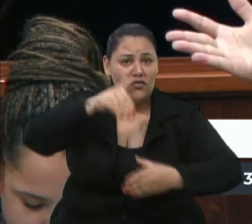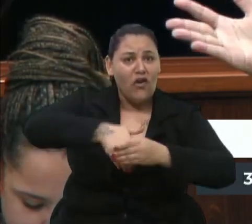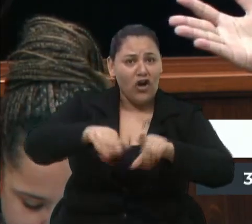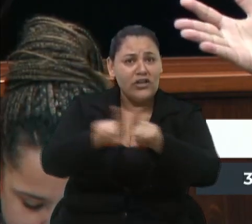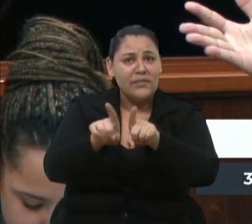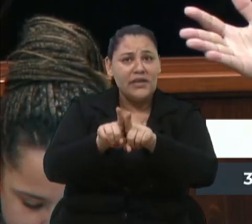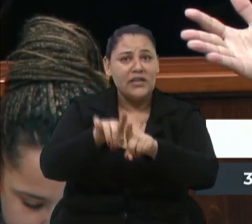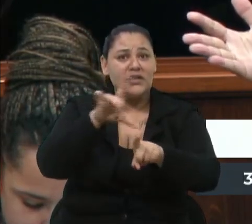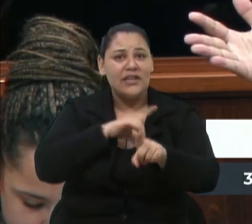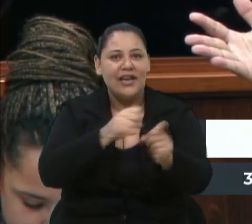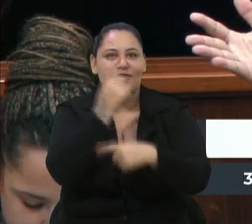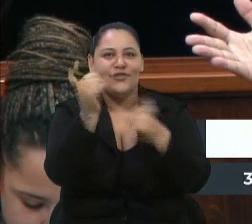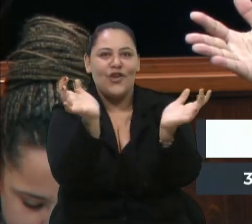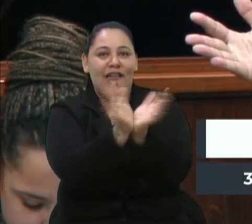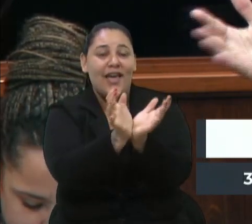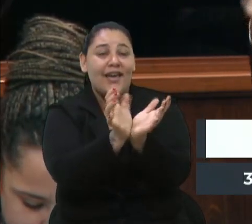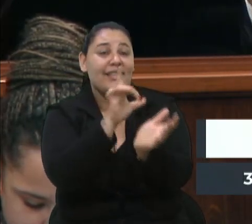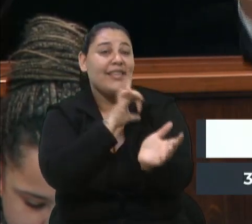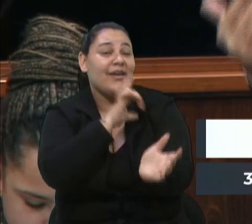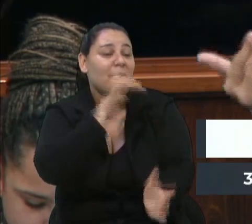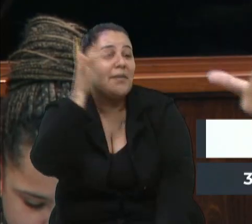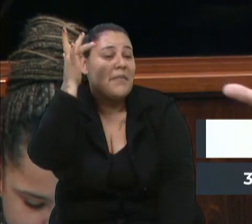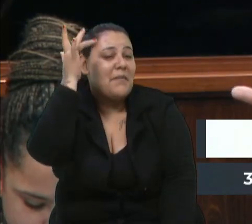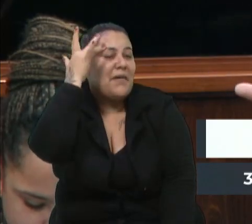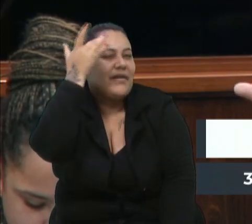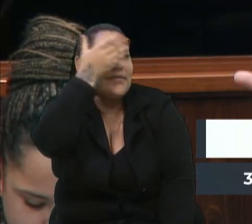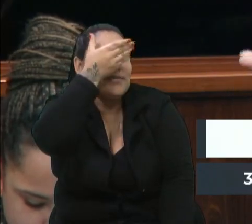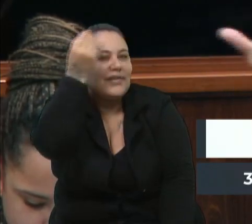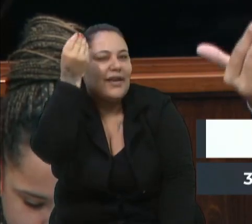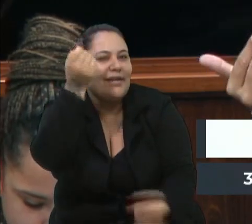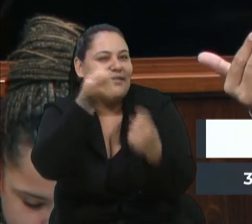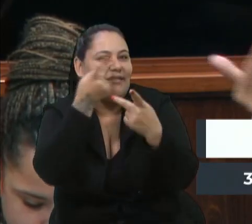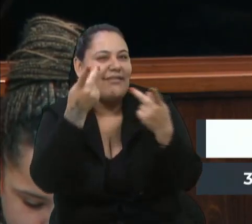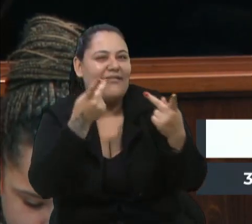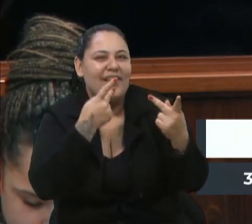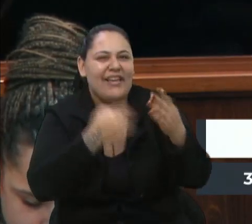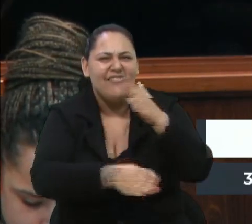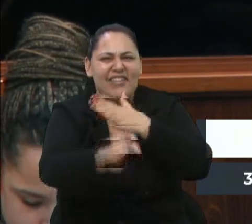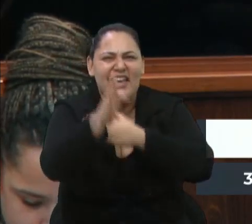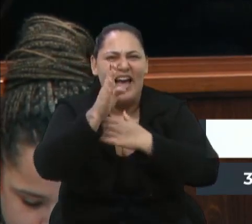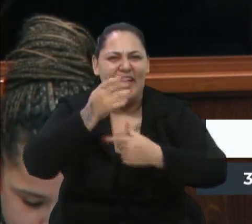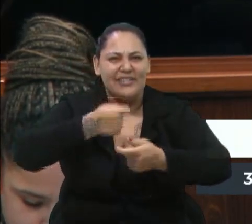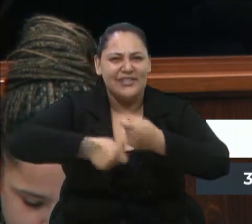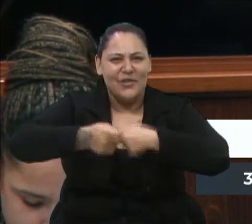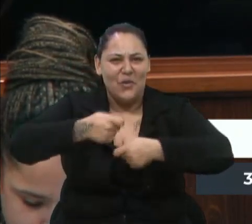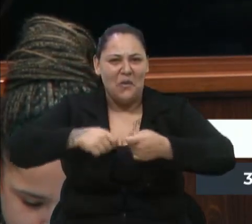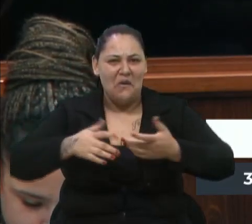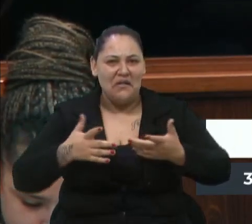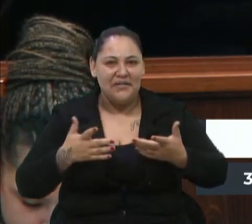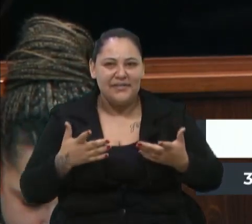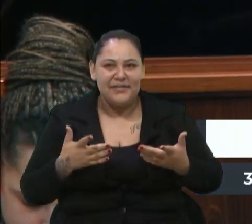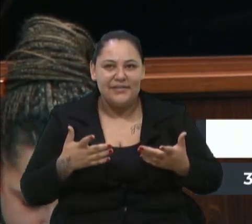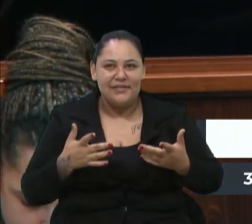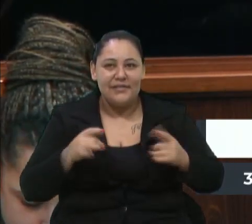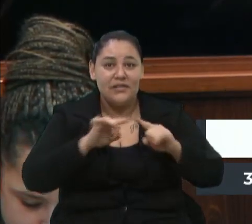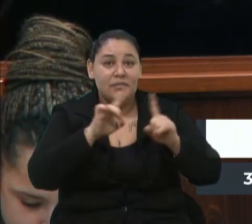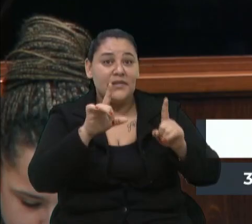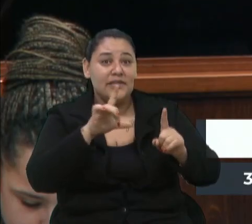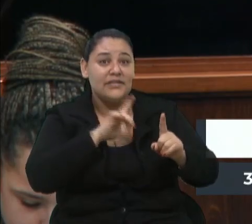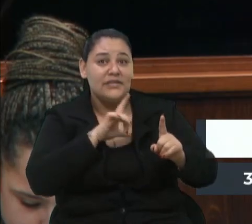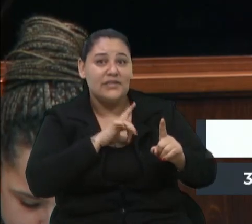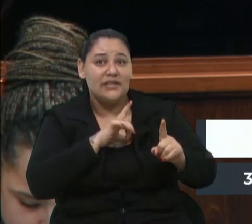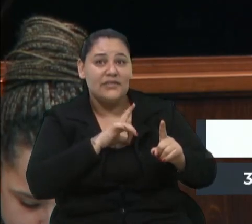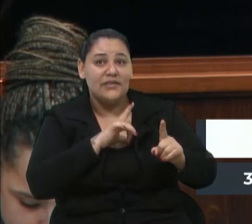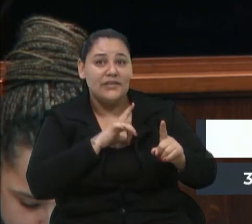uns colegas aqui que têm uma memória seletiva. Vem falar em viagem, negócio, mas teve droga no avião